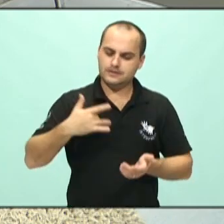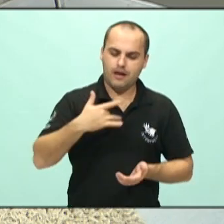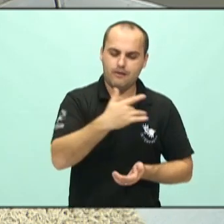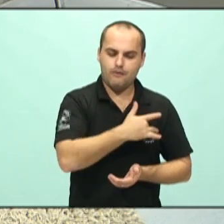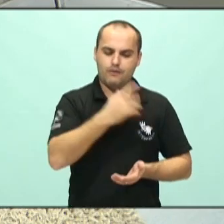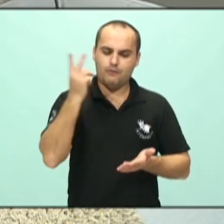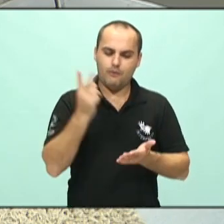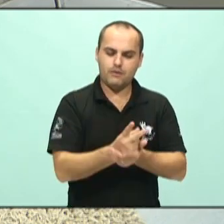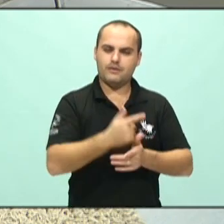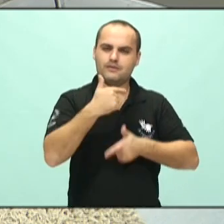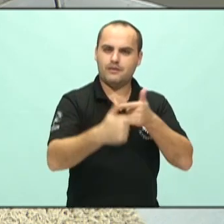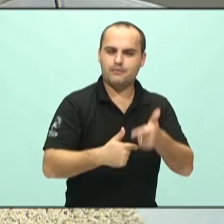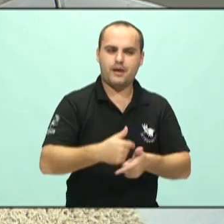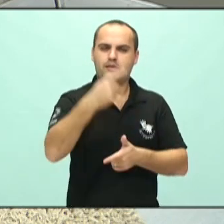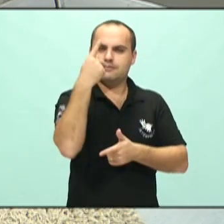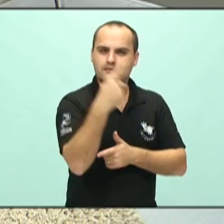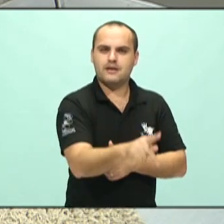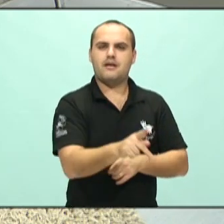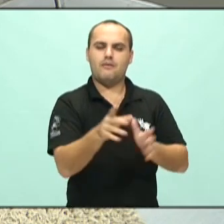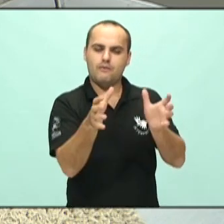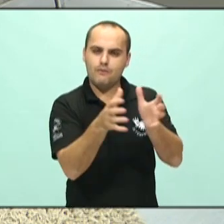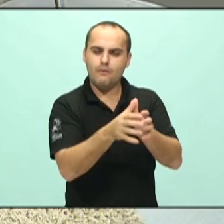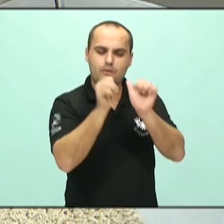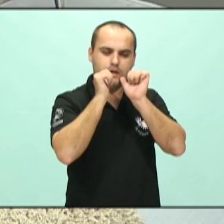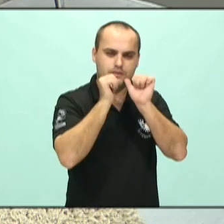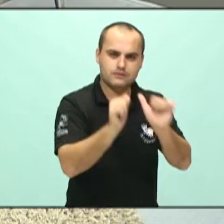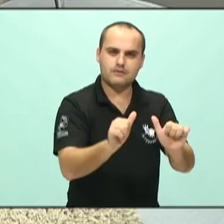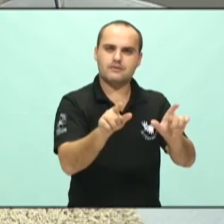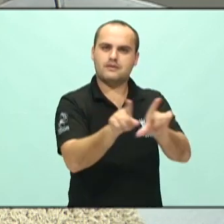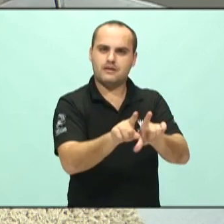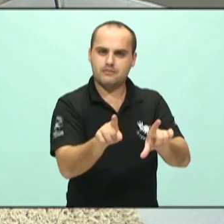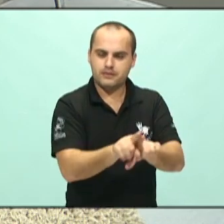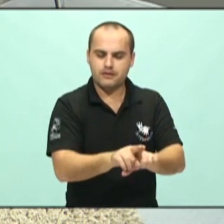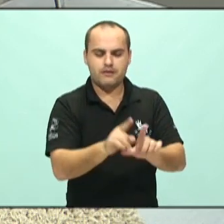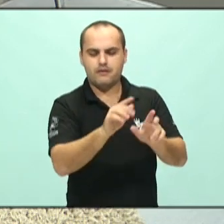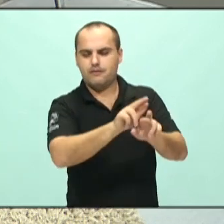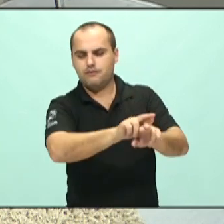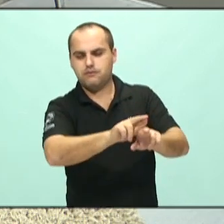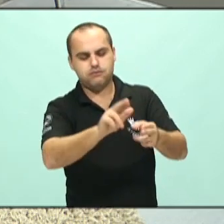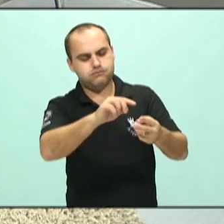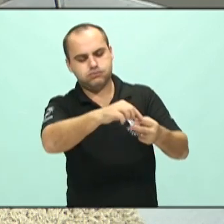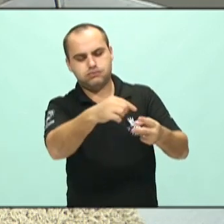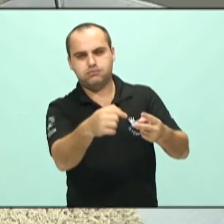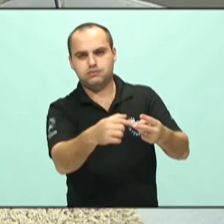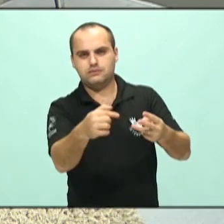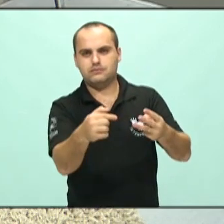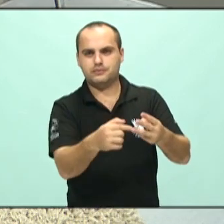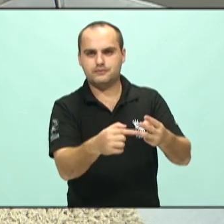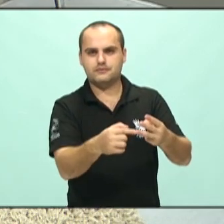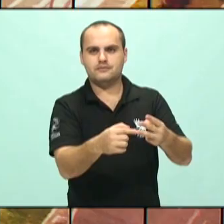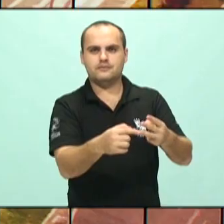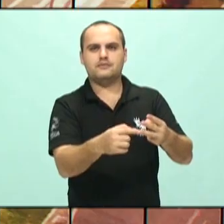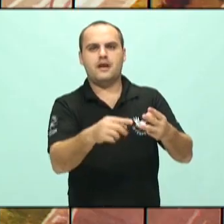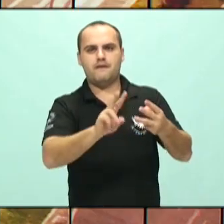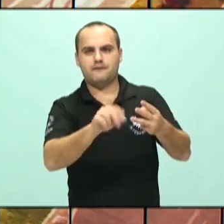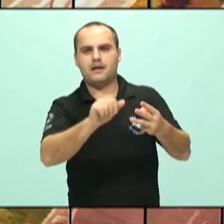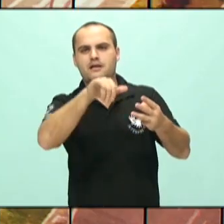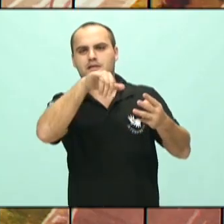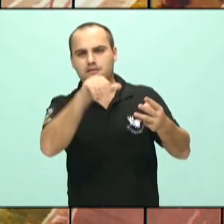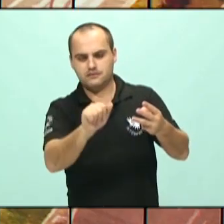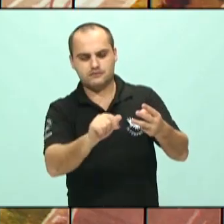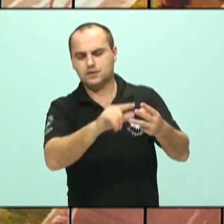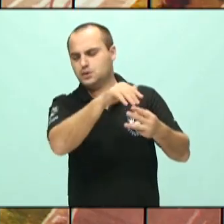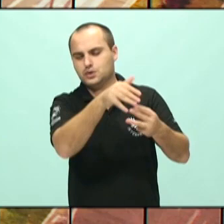trabalho. Ao senhor, parabéns à sua equipe também de gabinete, ao Candatem, ao Jorge, a